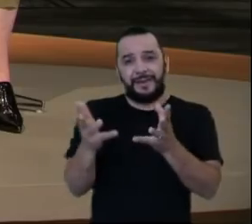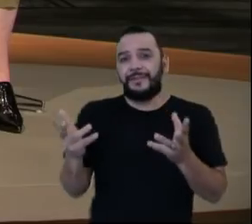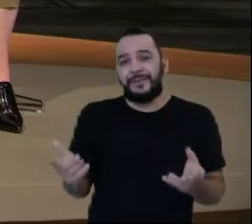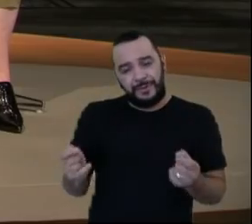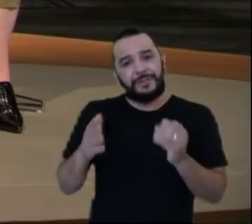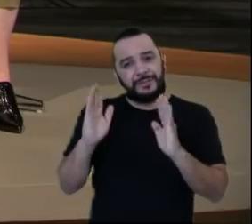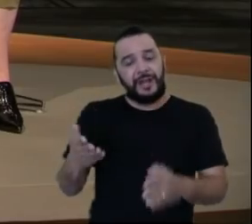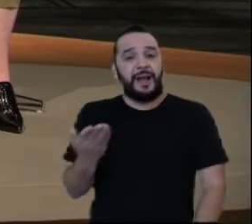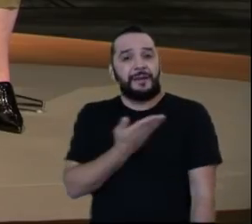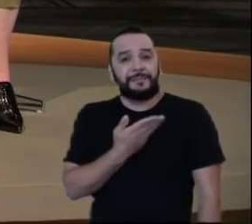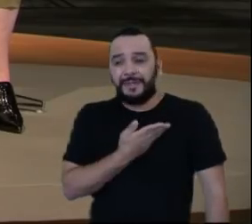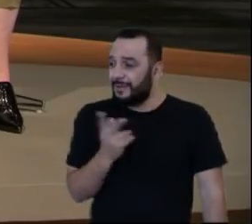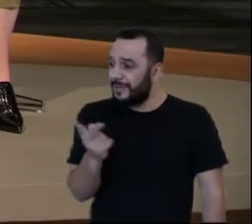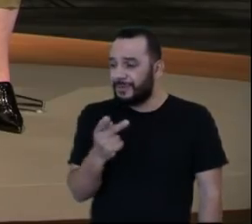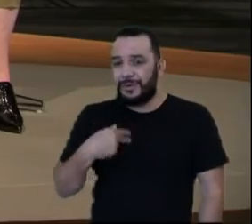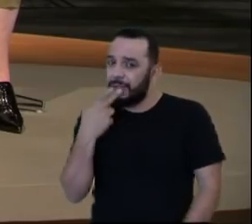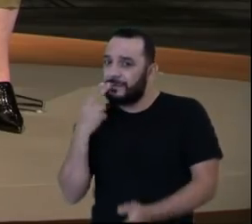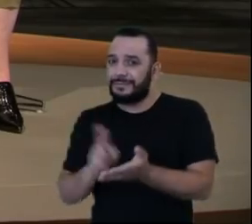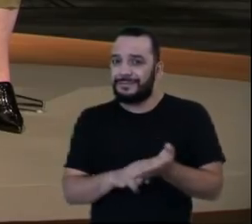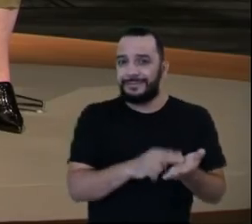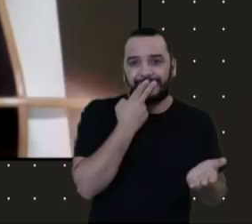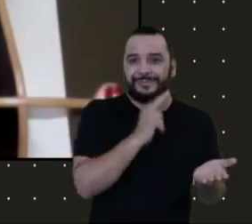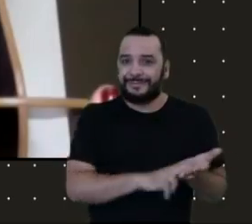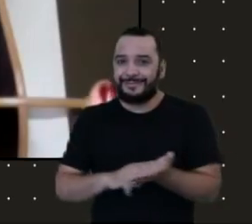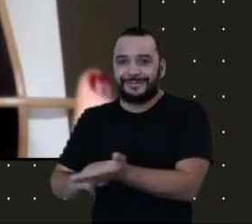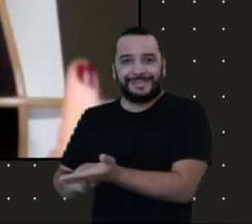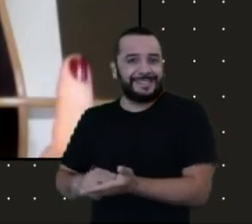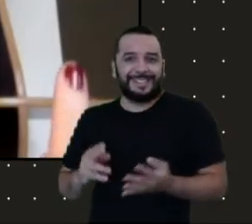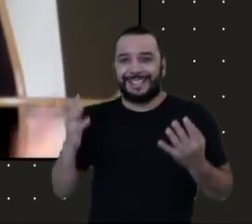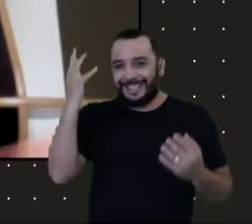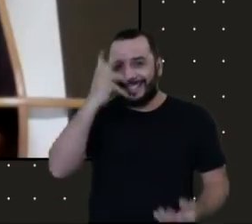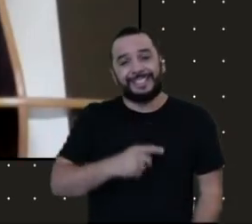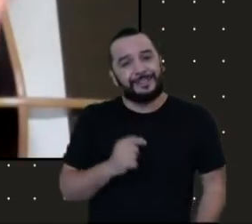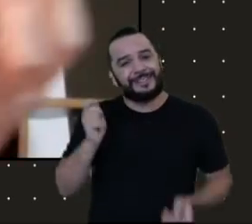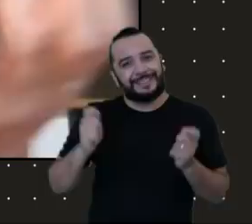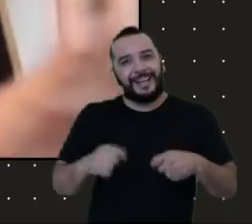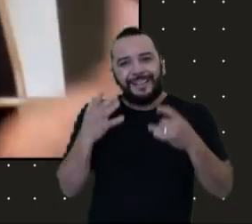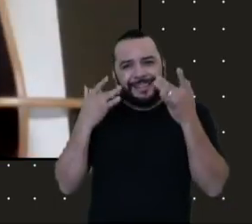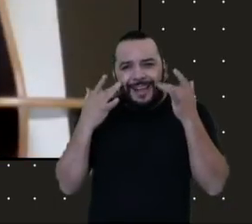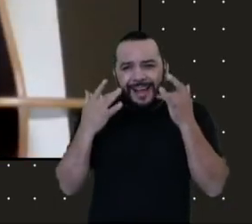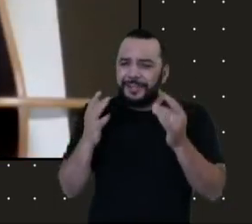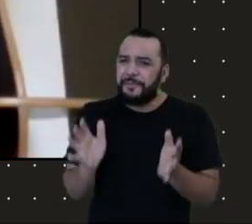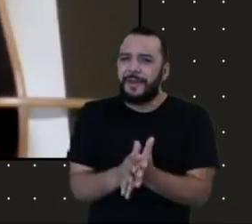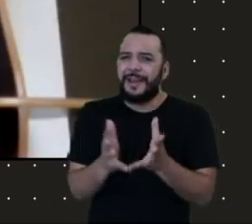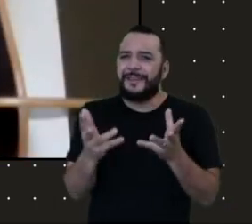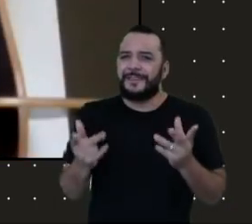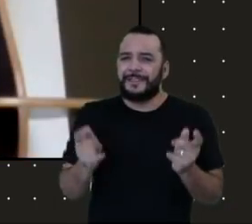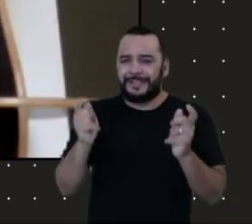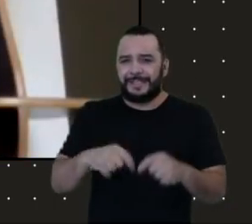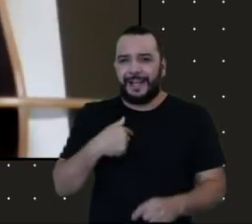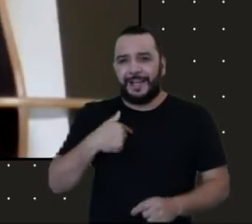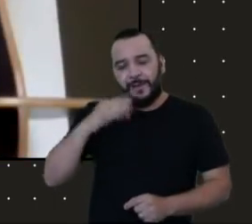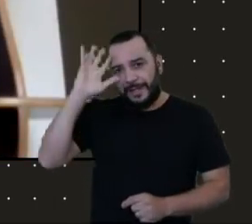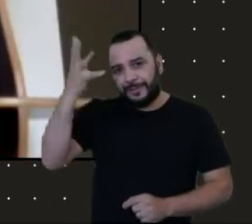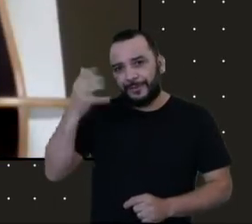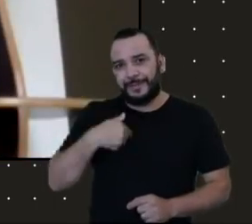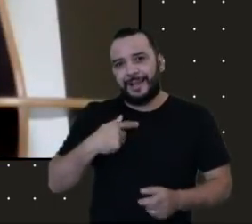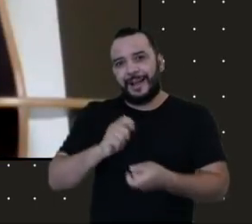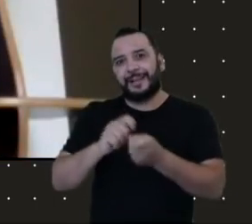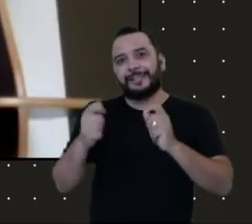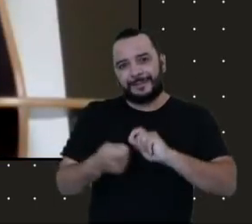foi isso. Exatamente. Coisas que acontecem, né? Às vezes um não vira um sim. Isso aconteceu com